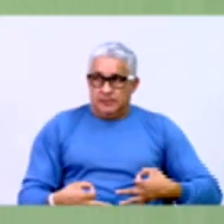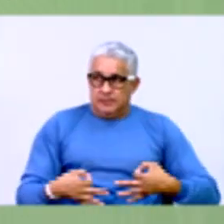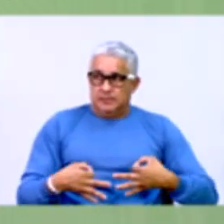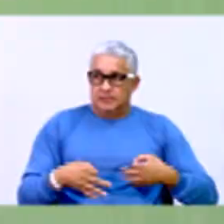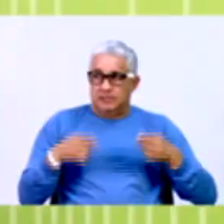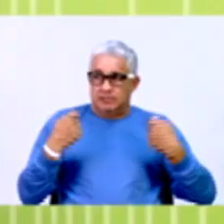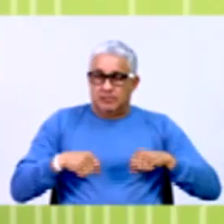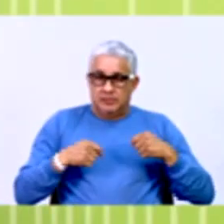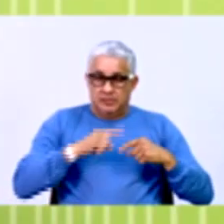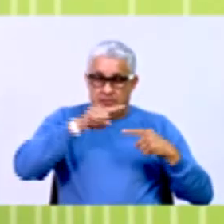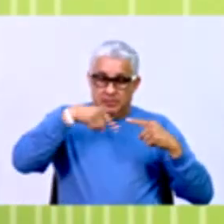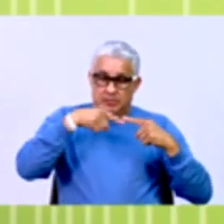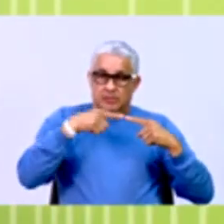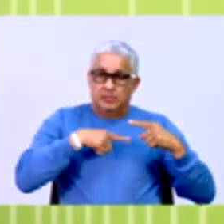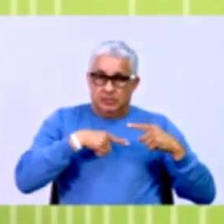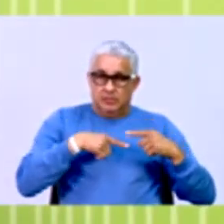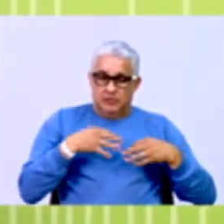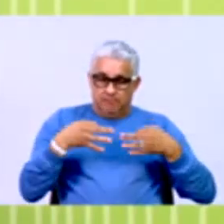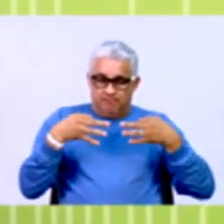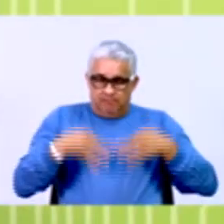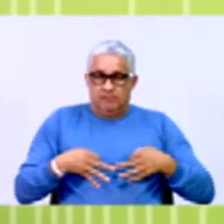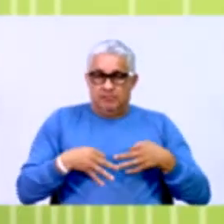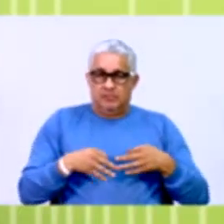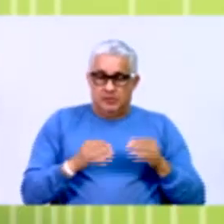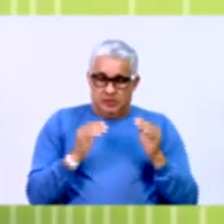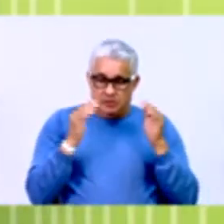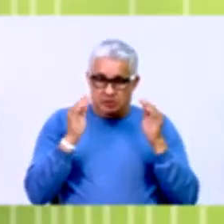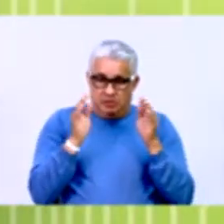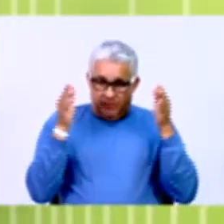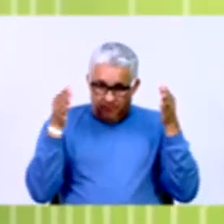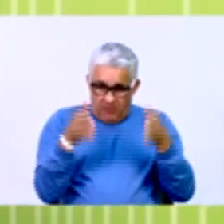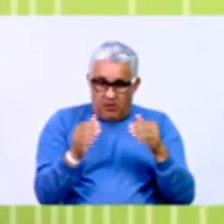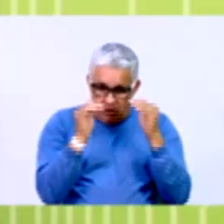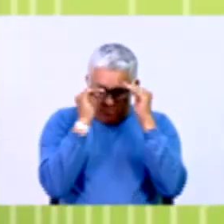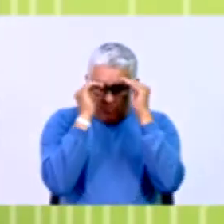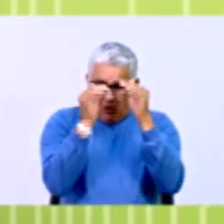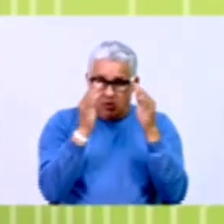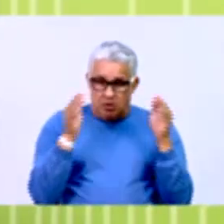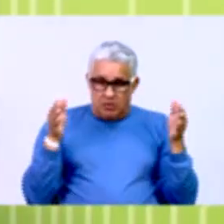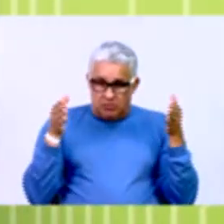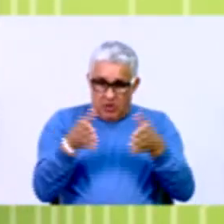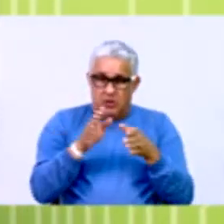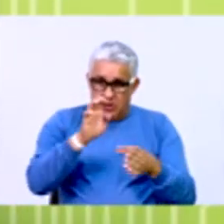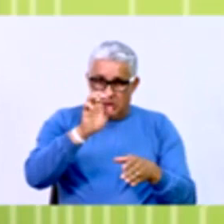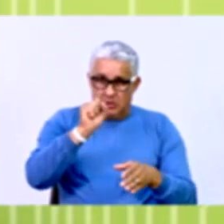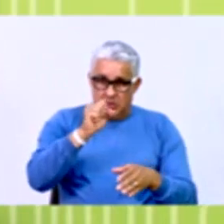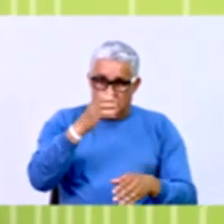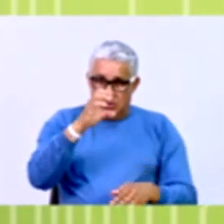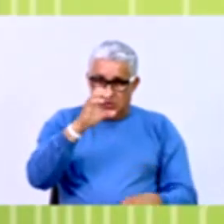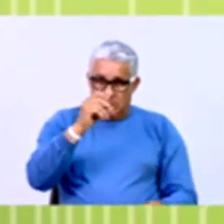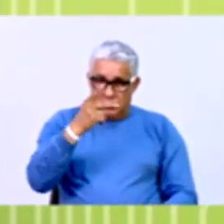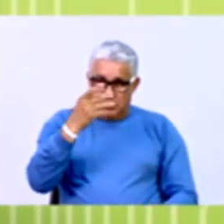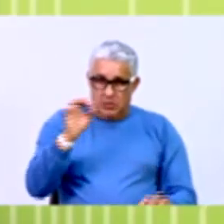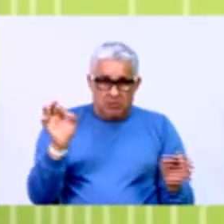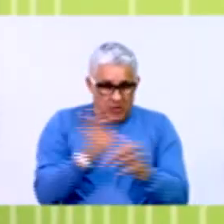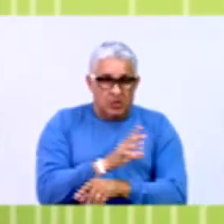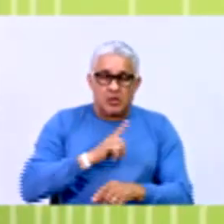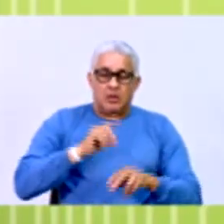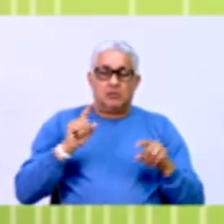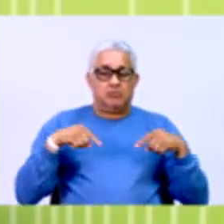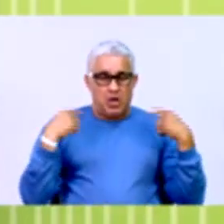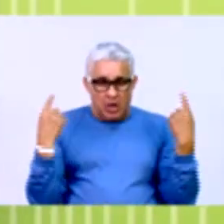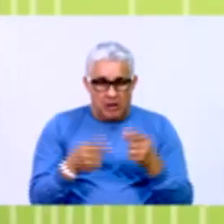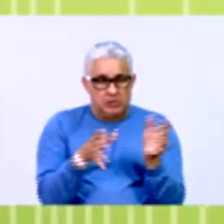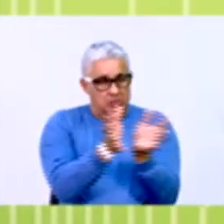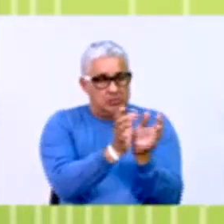preciso ser objetivo, a gente sabe. Tem que seguir o foco ali. Uma vez que o escopo foi definido, vai se ter uma reunião com a